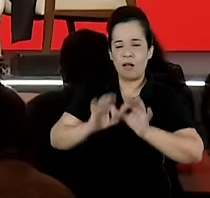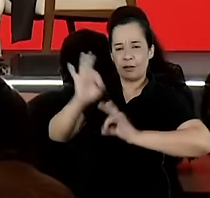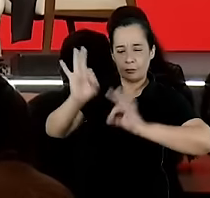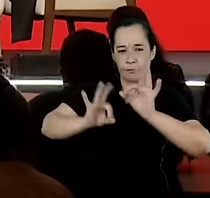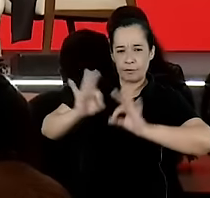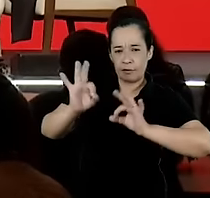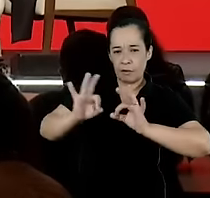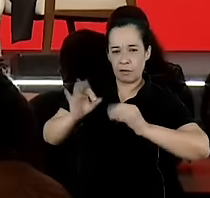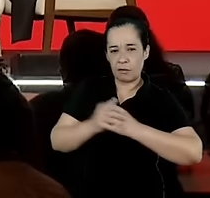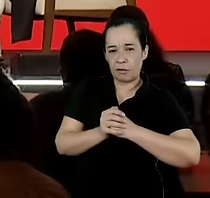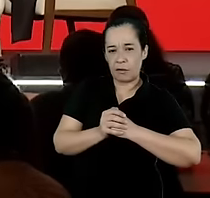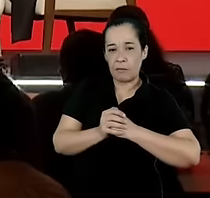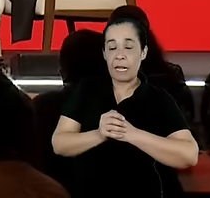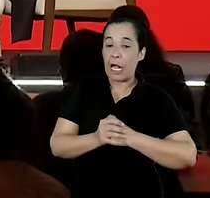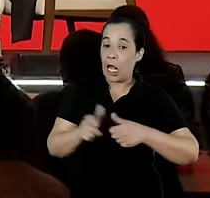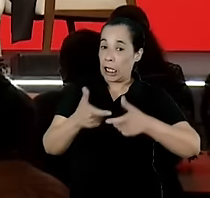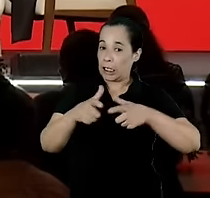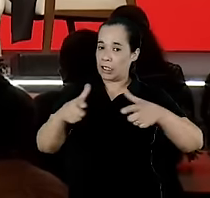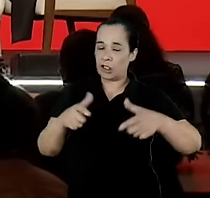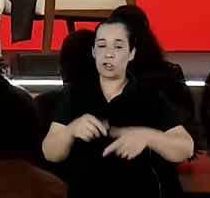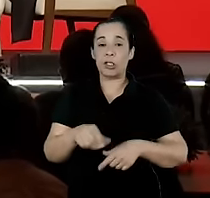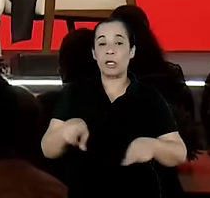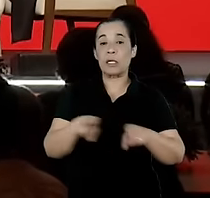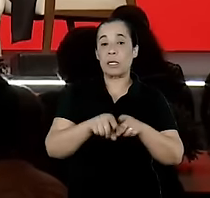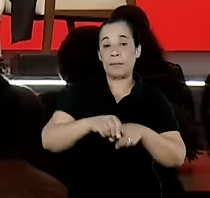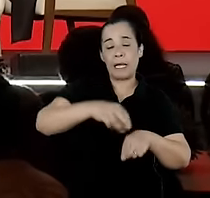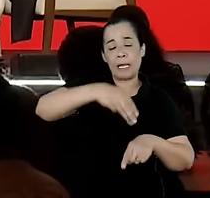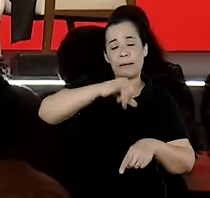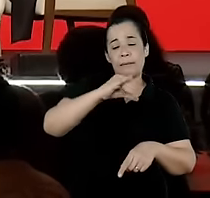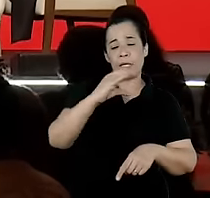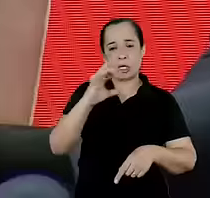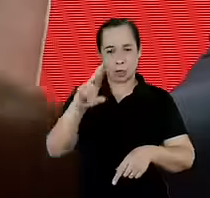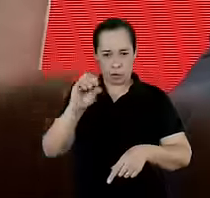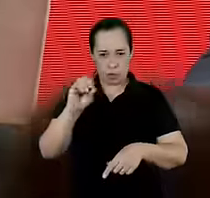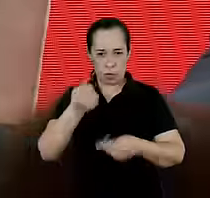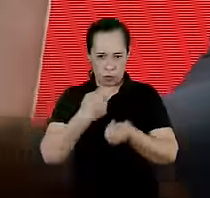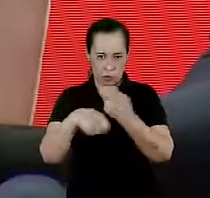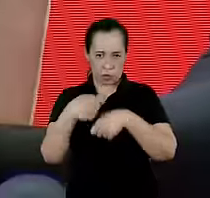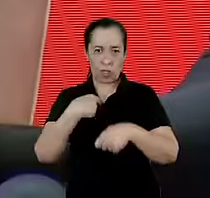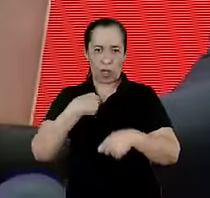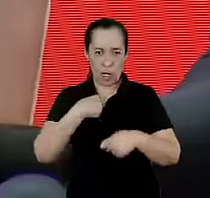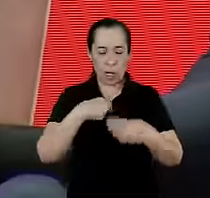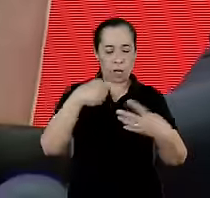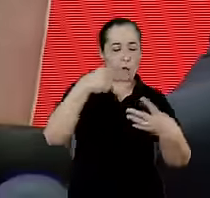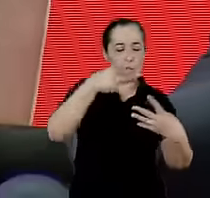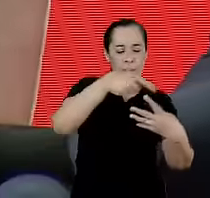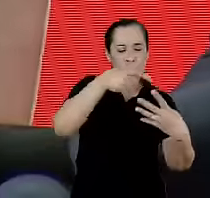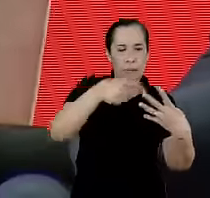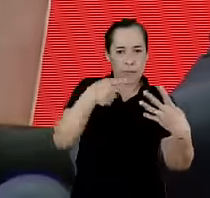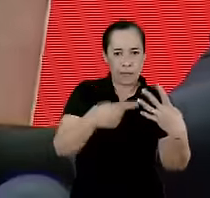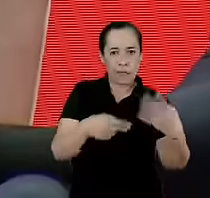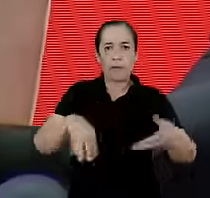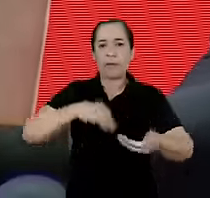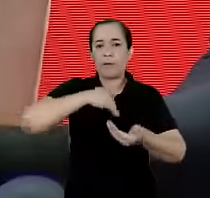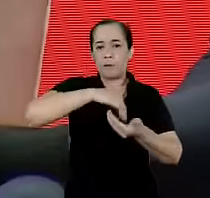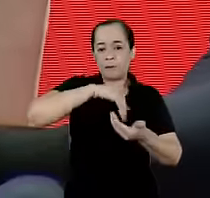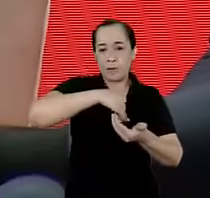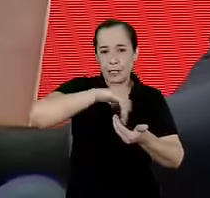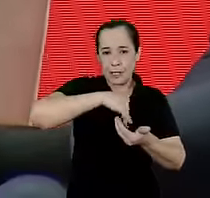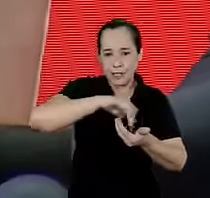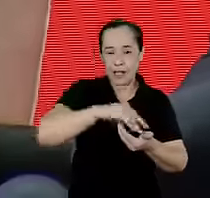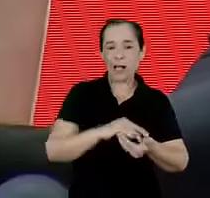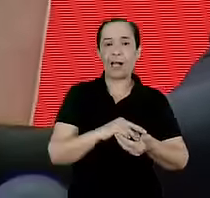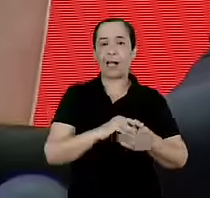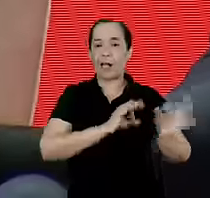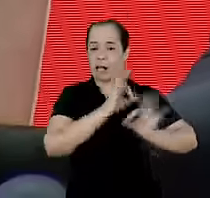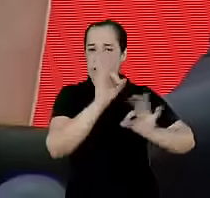reforma que é uma reforma microeconômica tanto eu quanto Bernard ap o secretário de da da da reforma tributária gostamos de ressaltar